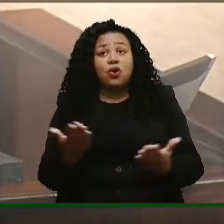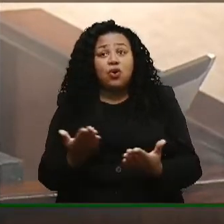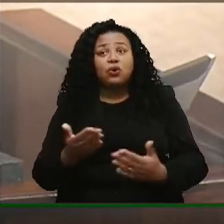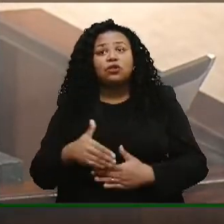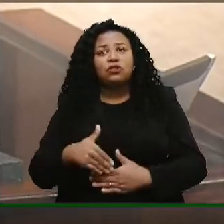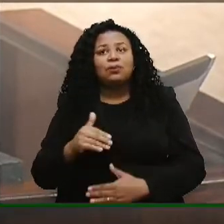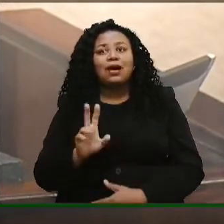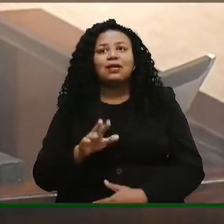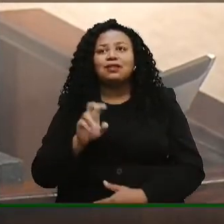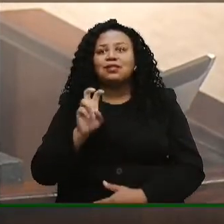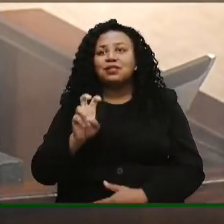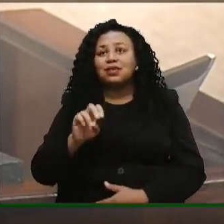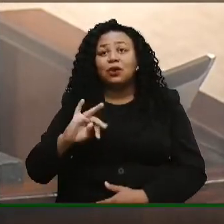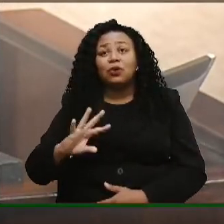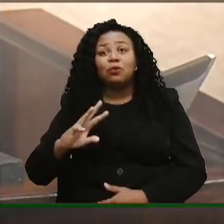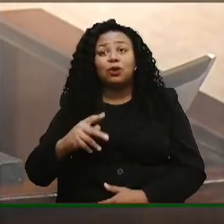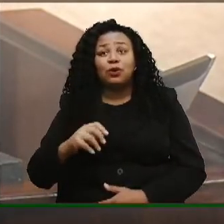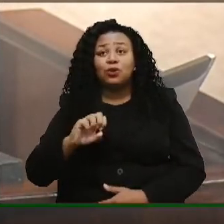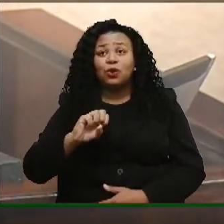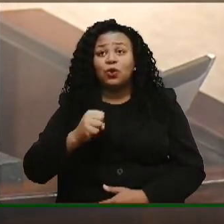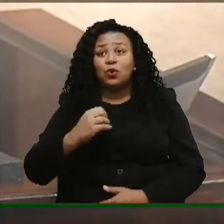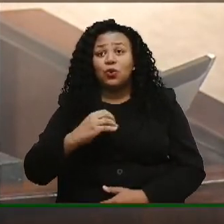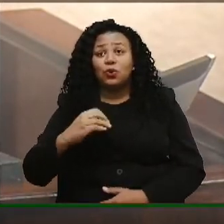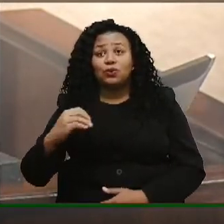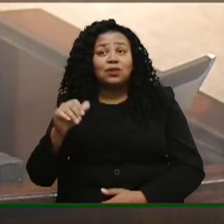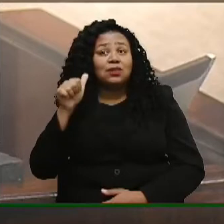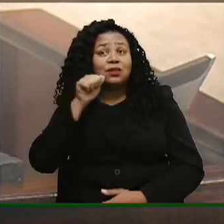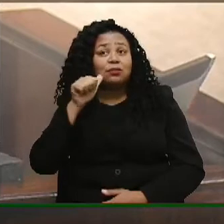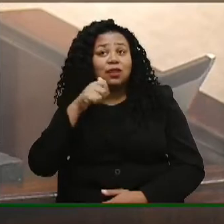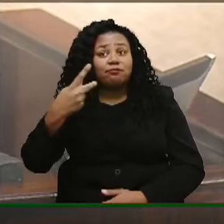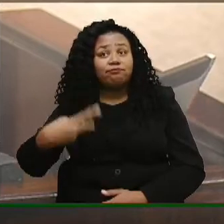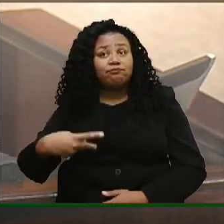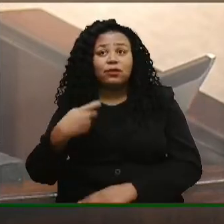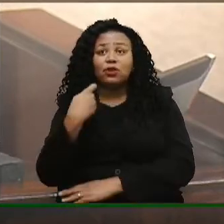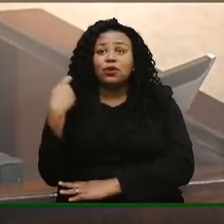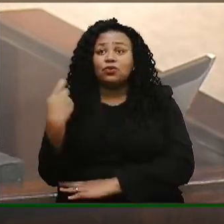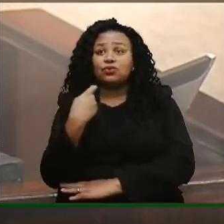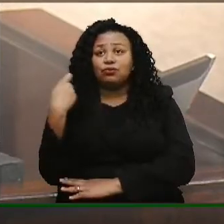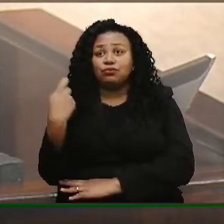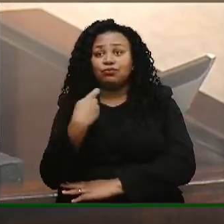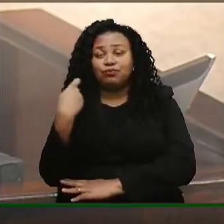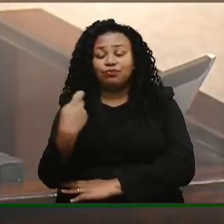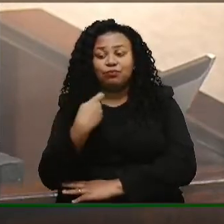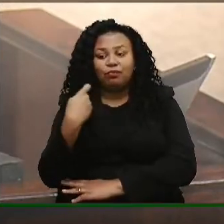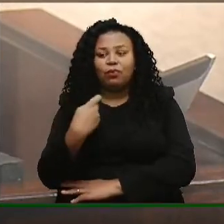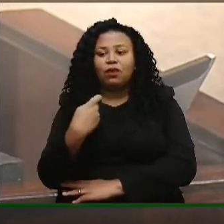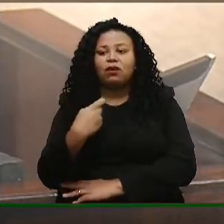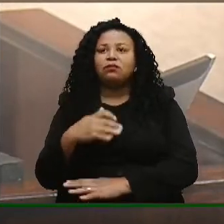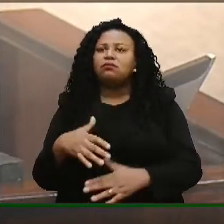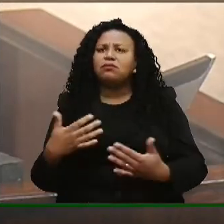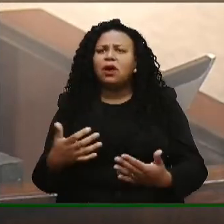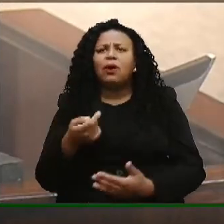de 5 milhões e 800 mulheres aqui no nosso estado do Rio Grande do Sul. Pois